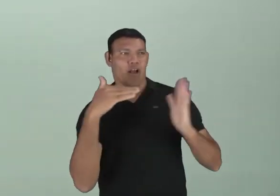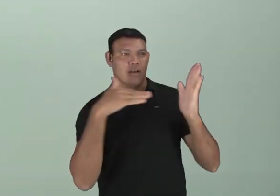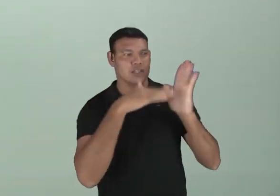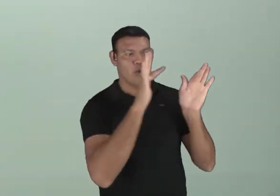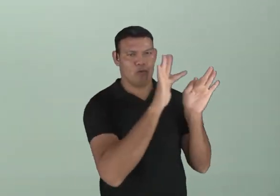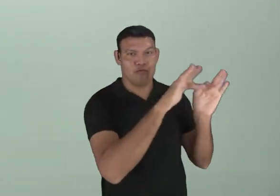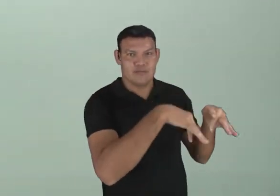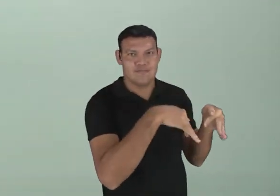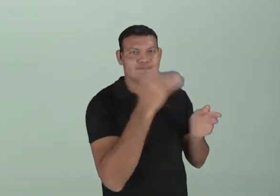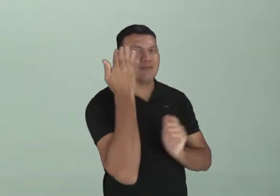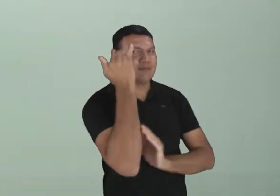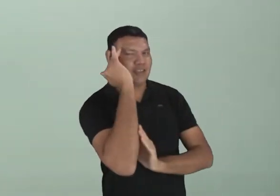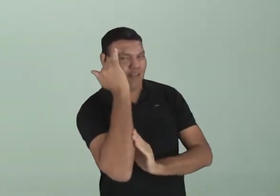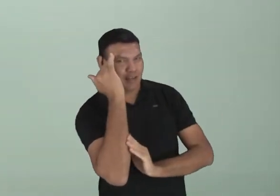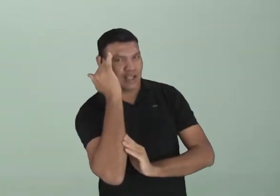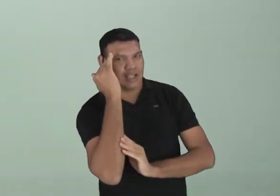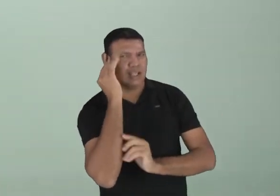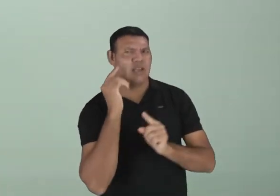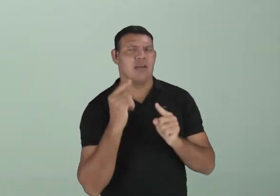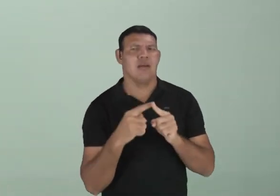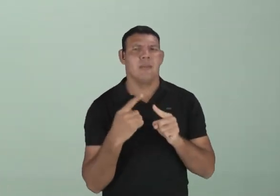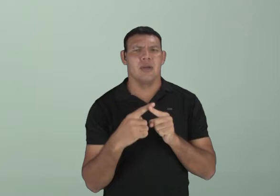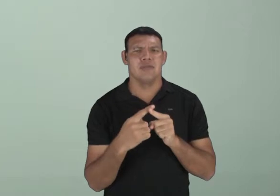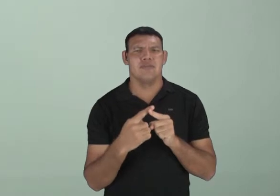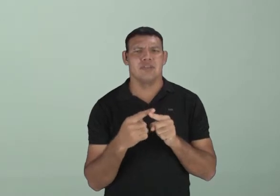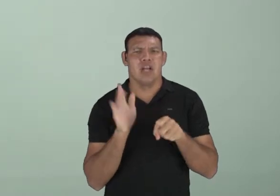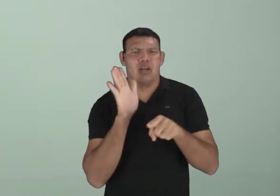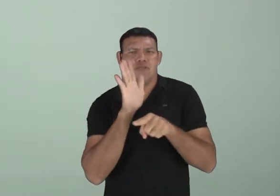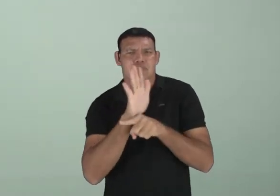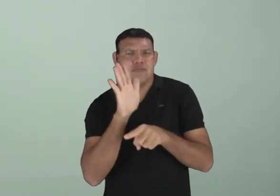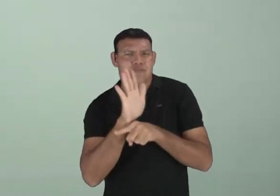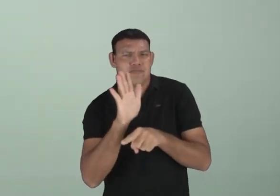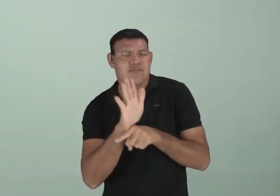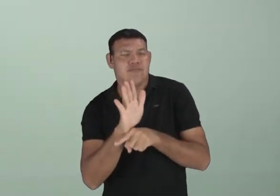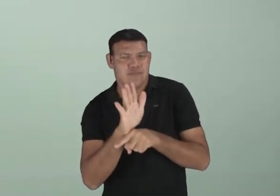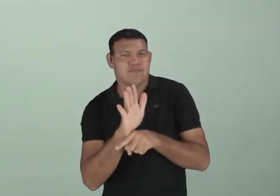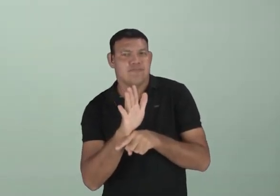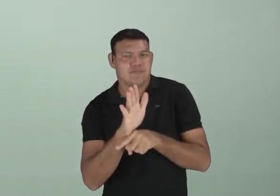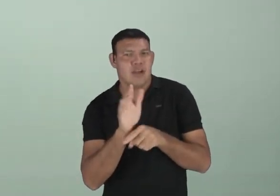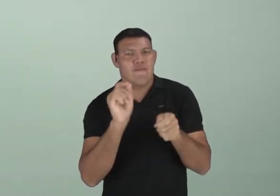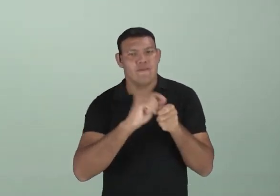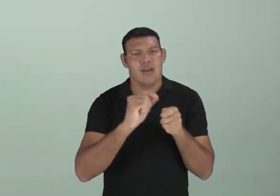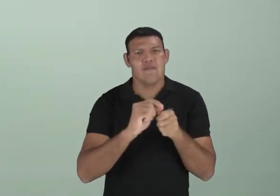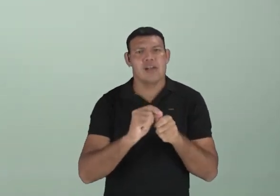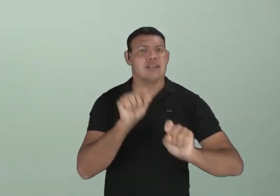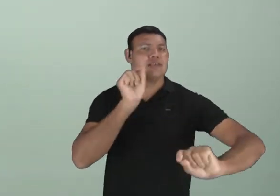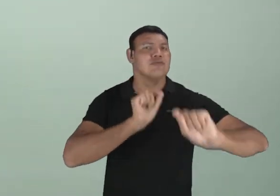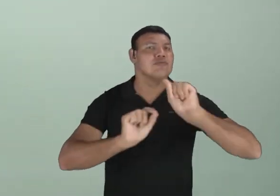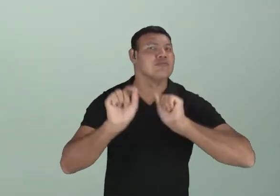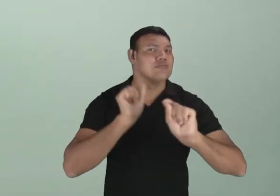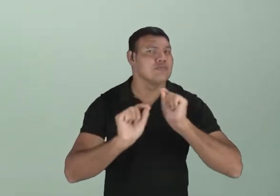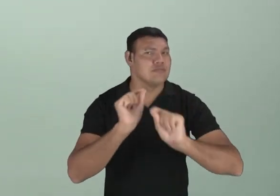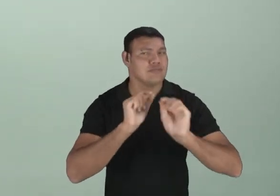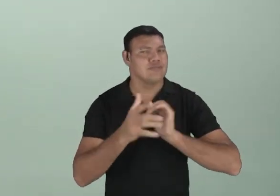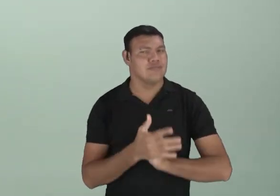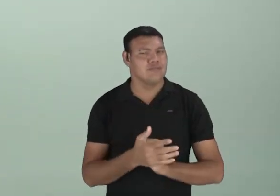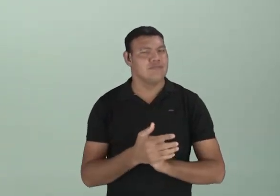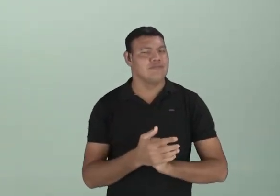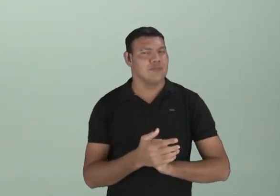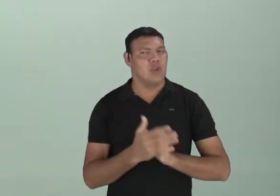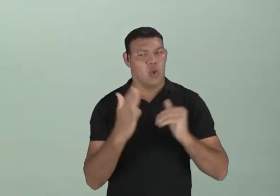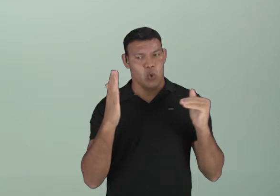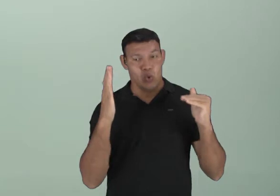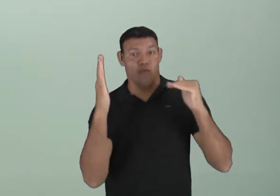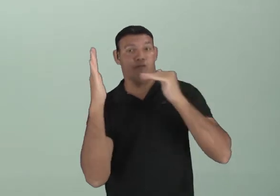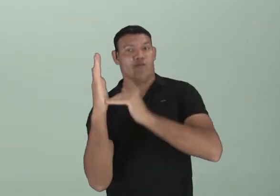uma compreensão, ou seja, ele está ajudando a contribuir a produzir o quê? No final dessa